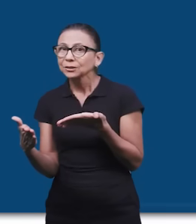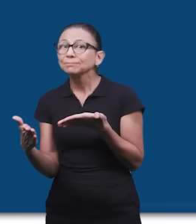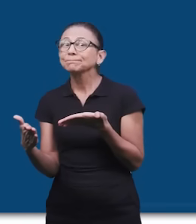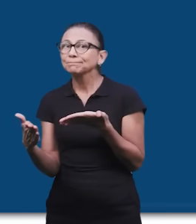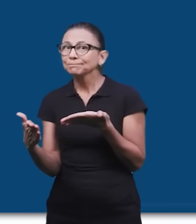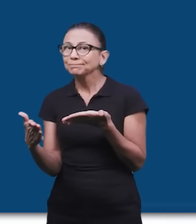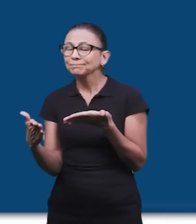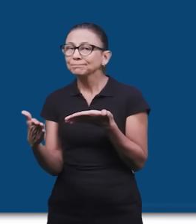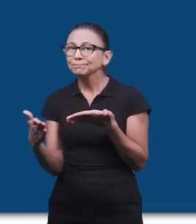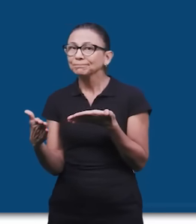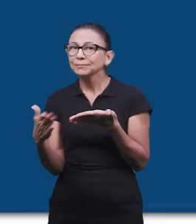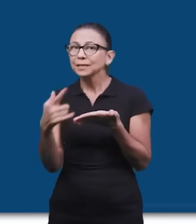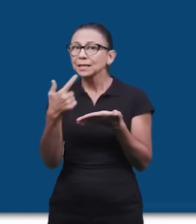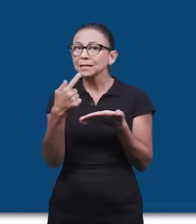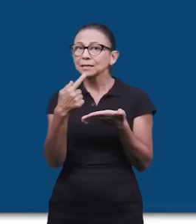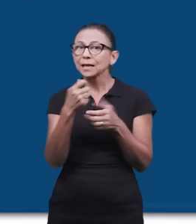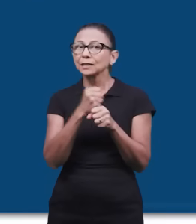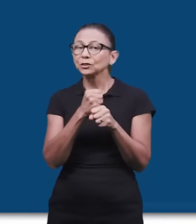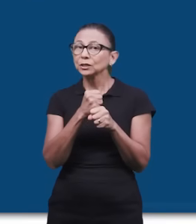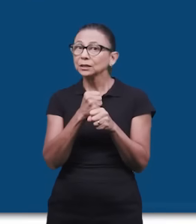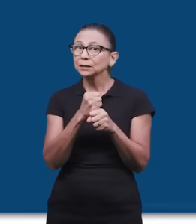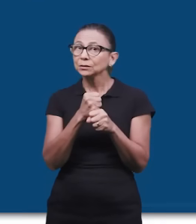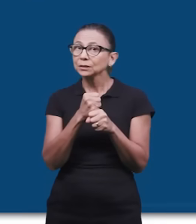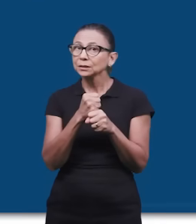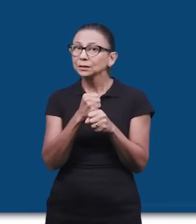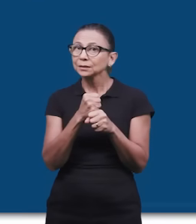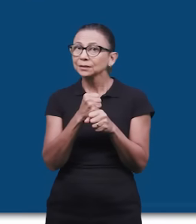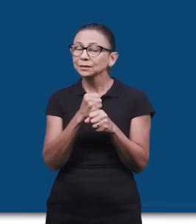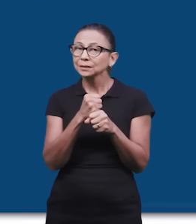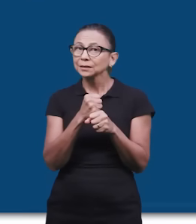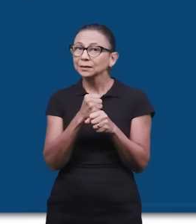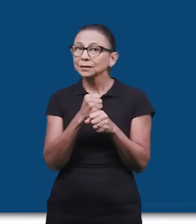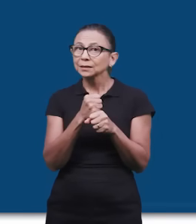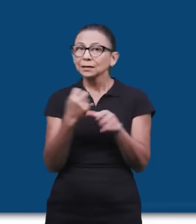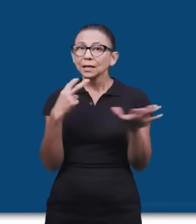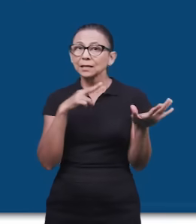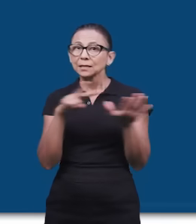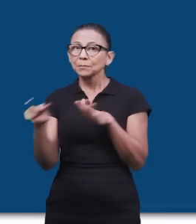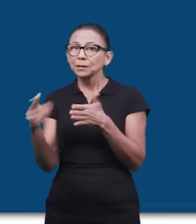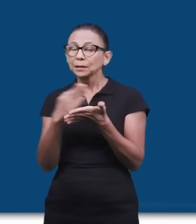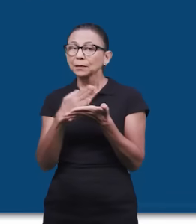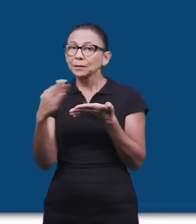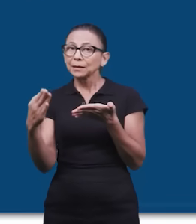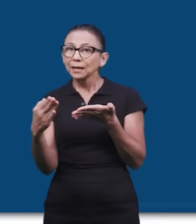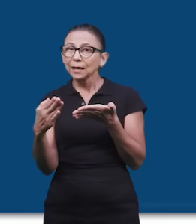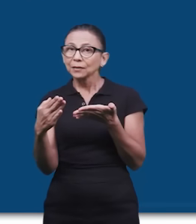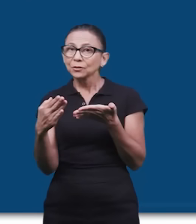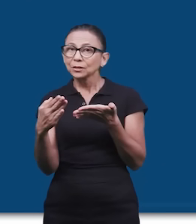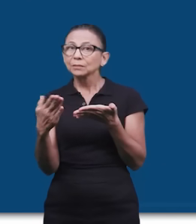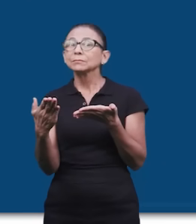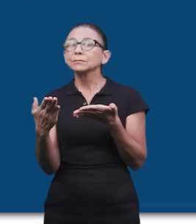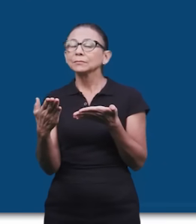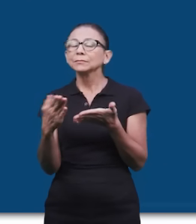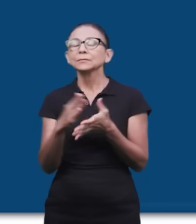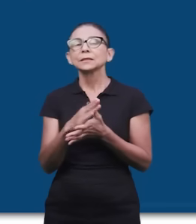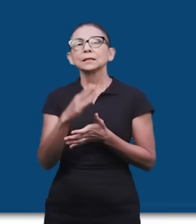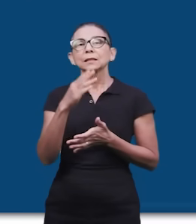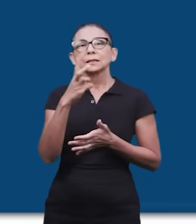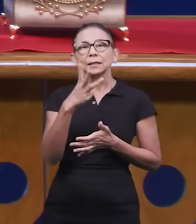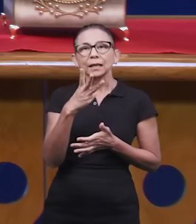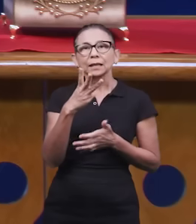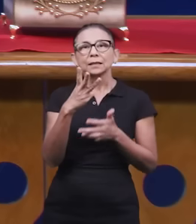observação, 7 anos, metade da semana, 3 anos e meio. Então, nos primeiros 3 anos e meio, o que